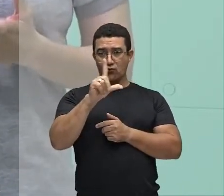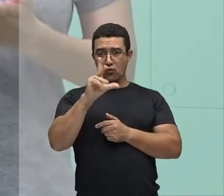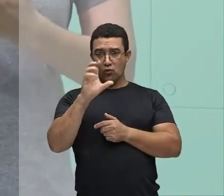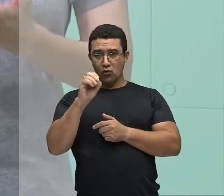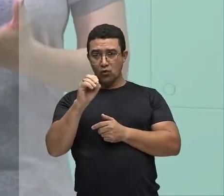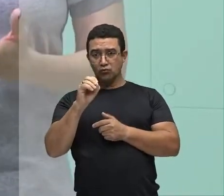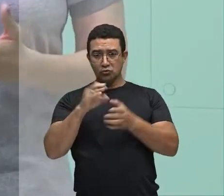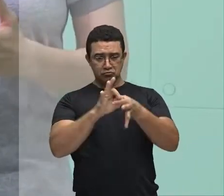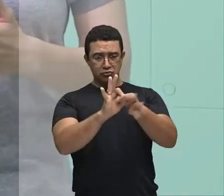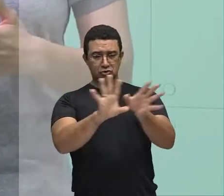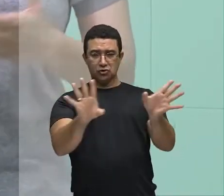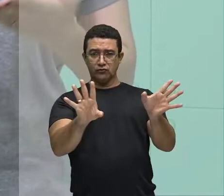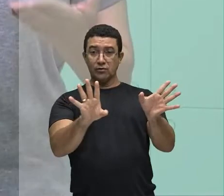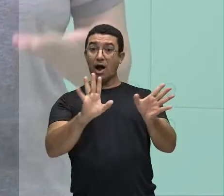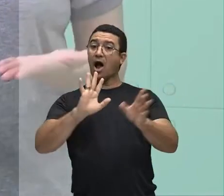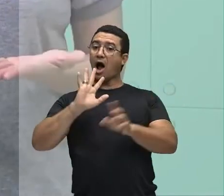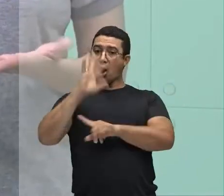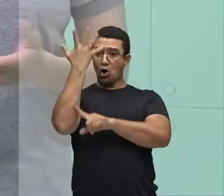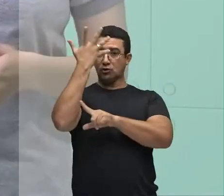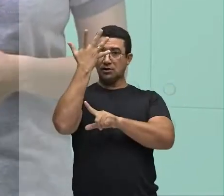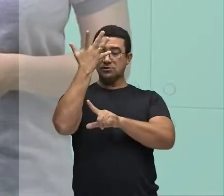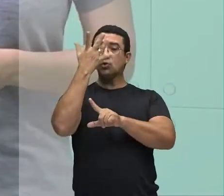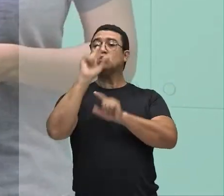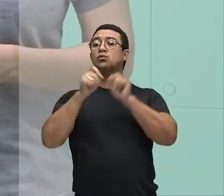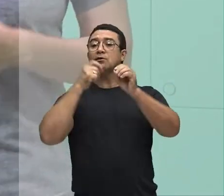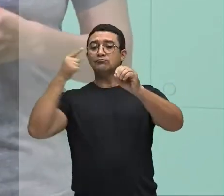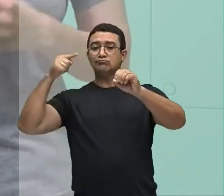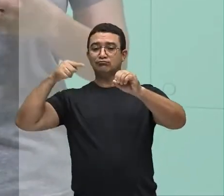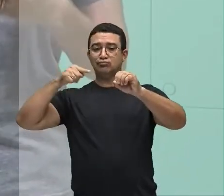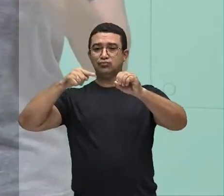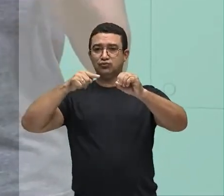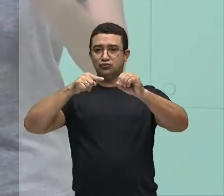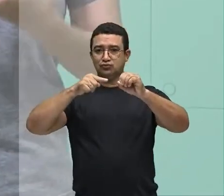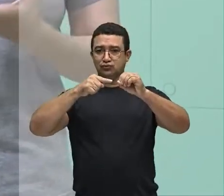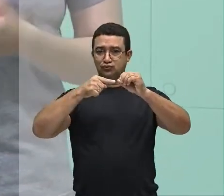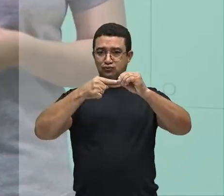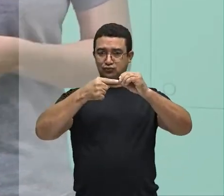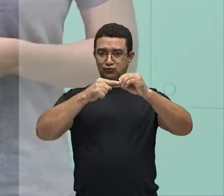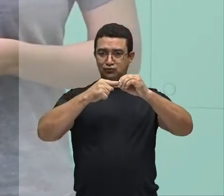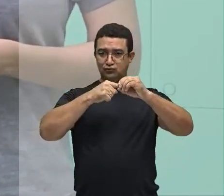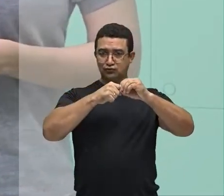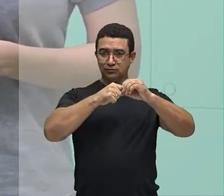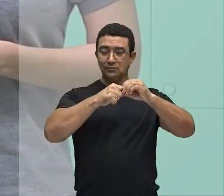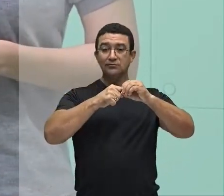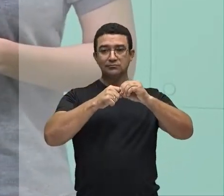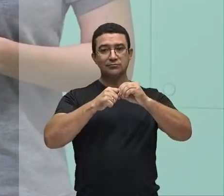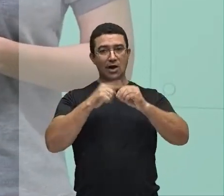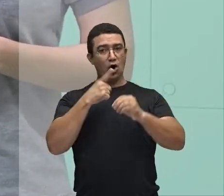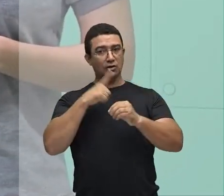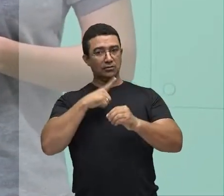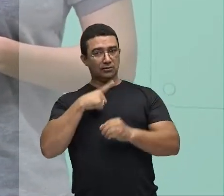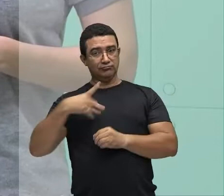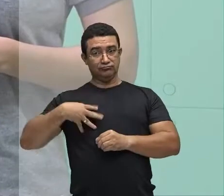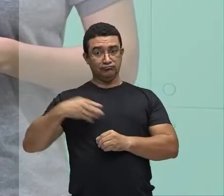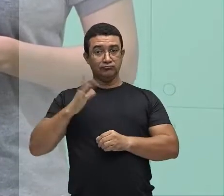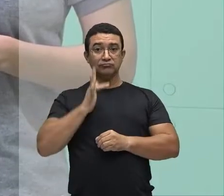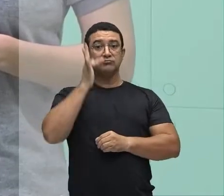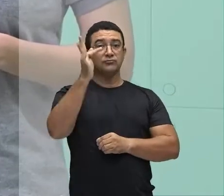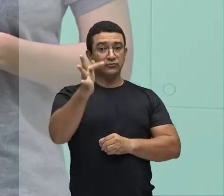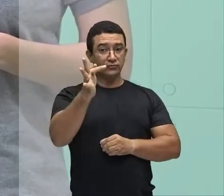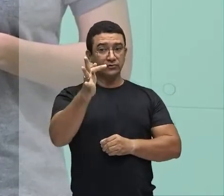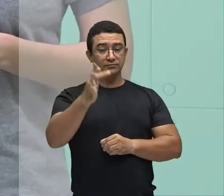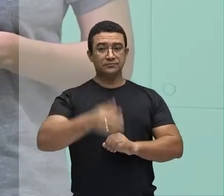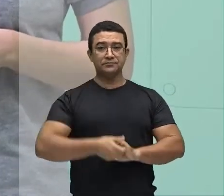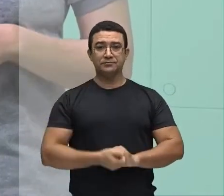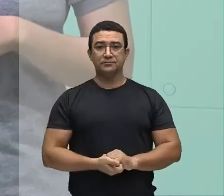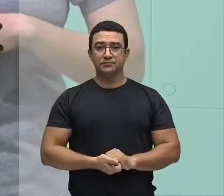fecundação. Mas, se não ocorrer a fecundação, ele vai se desfazer, junto com a parede do endométrio, que é